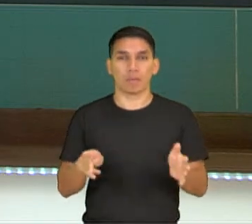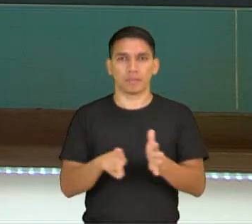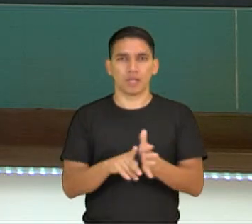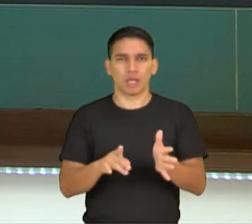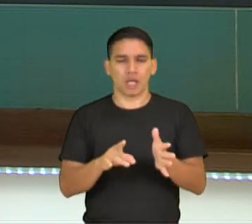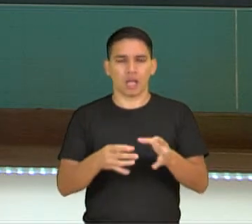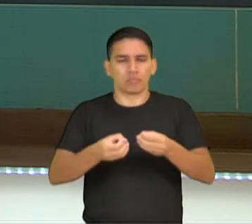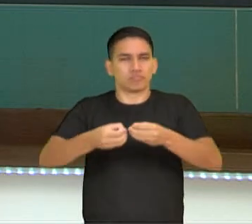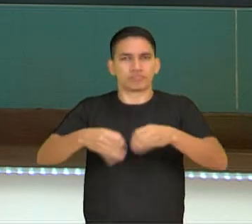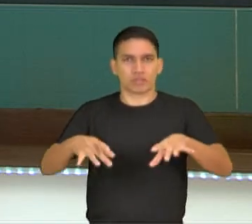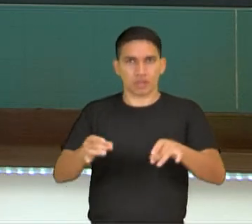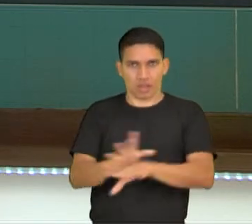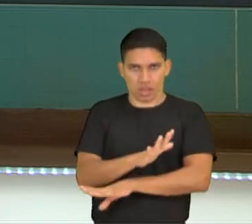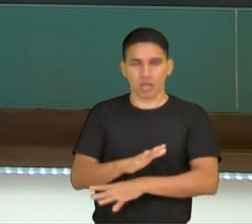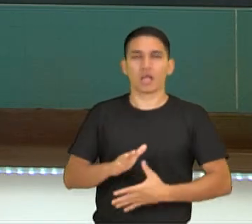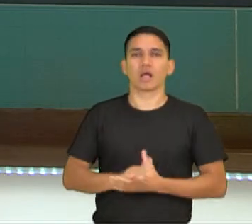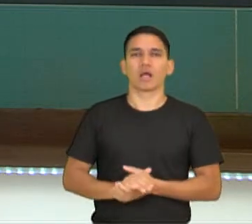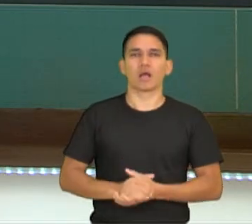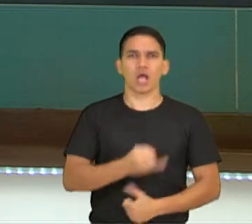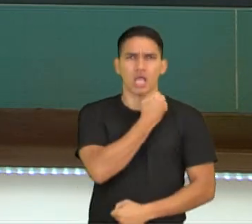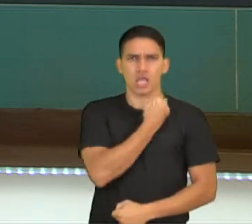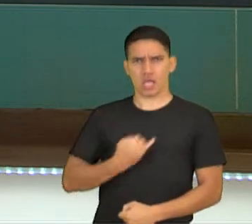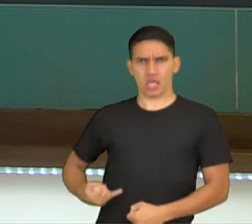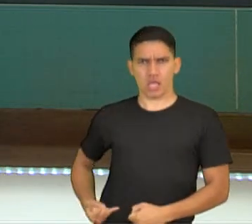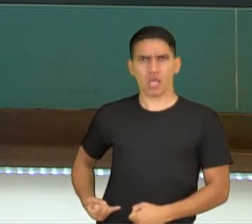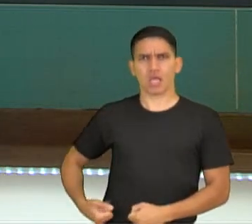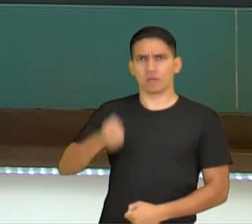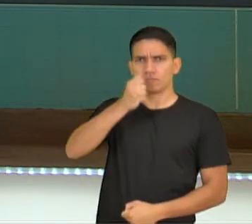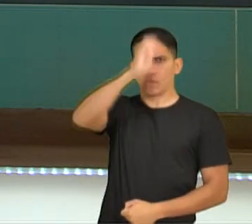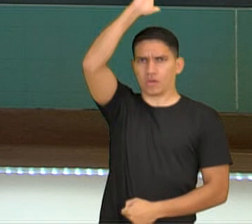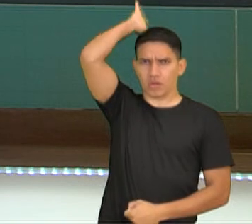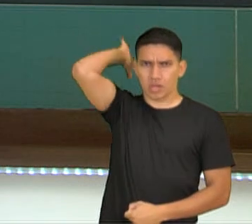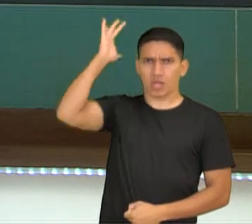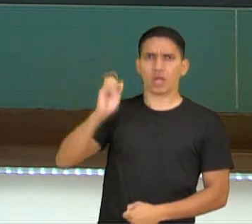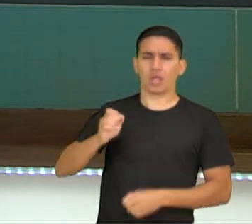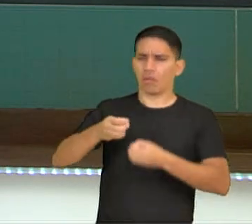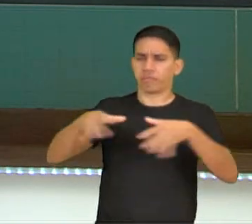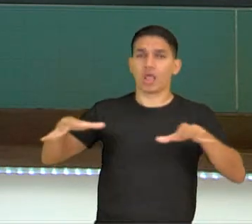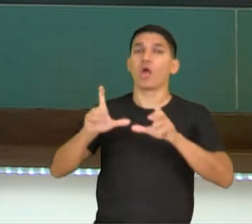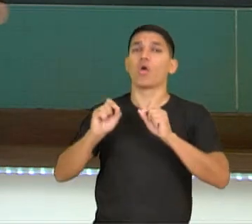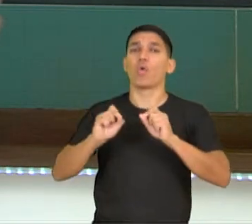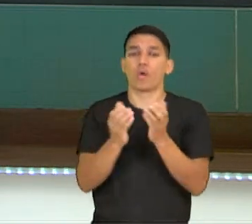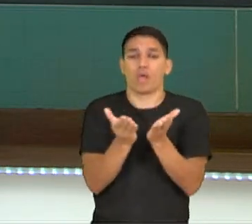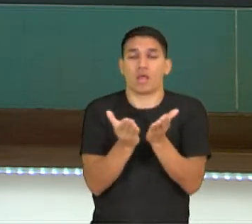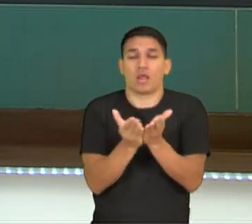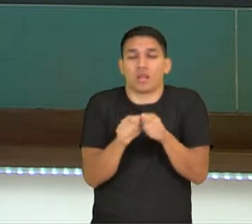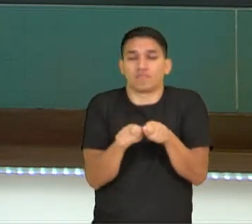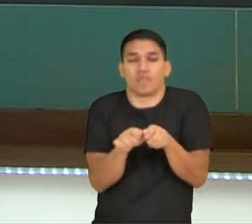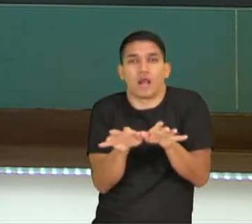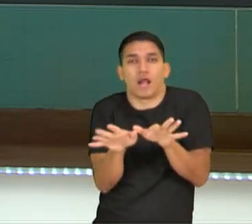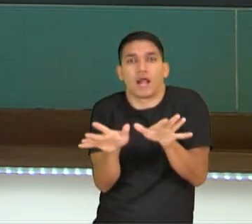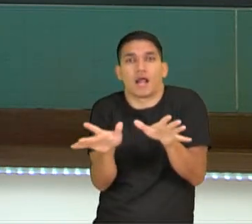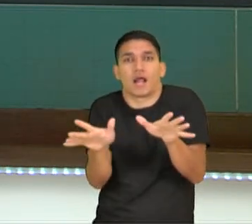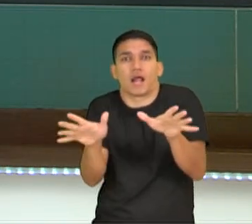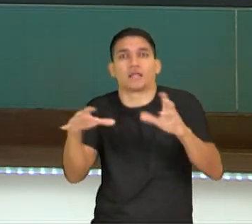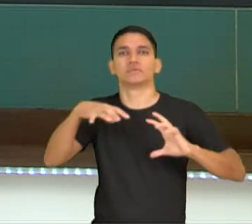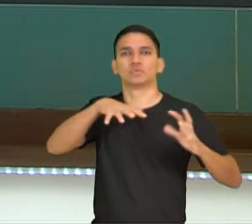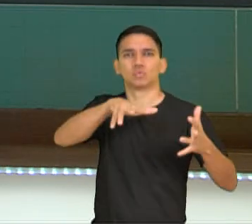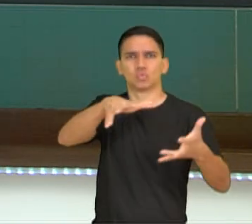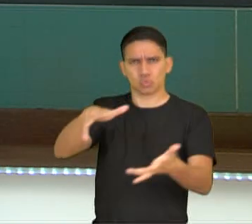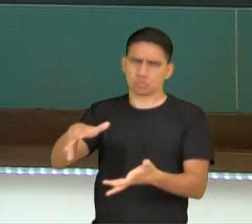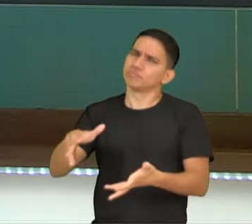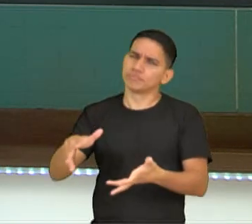pelo menos ali no finalzinho, o cristianismo está muito deflagrado, ele se espalhou, ele se expandiu sobre o mundo